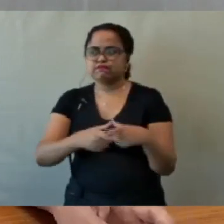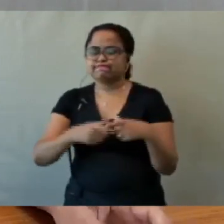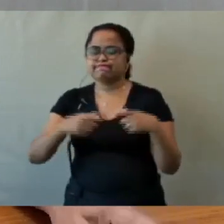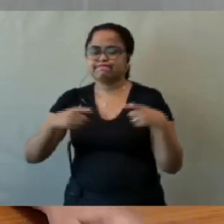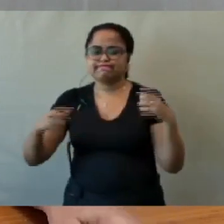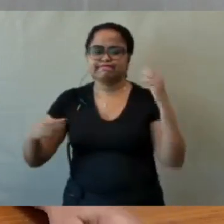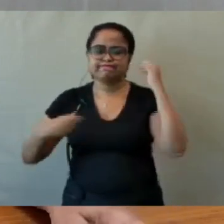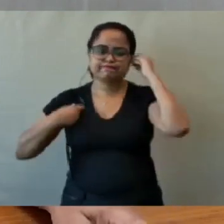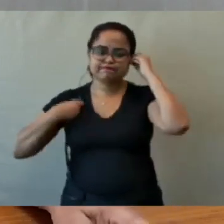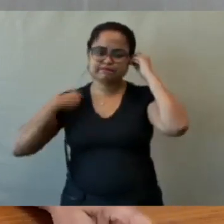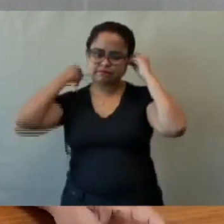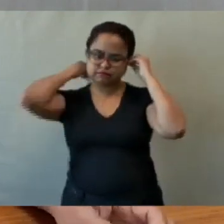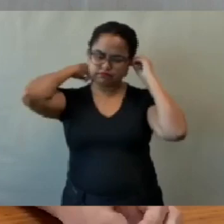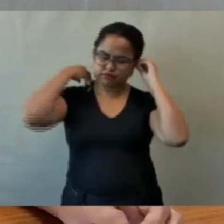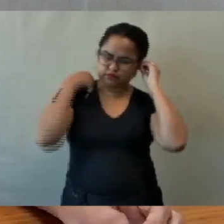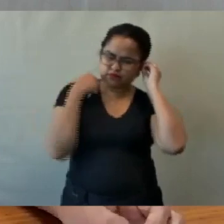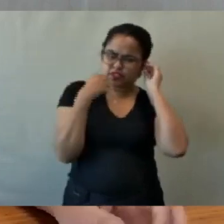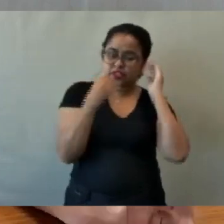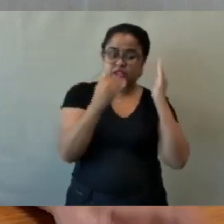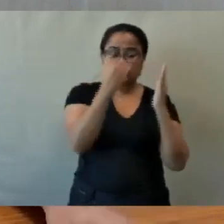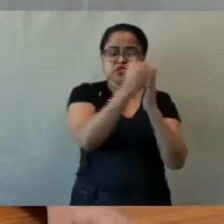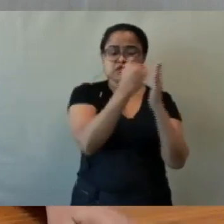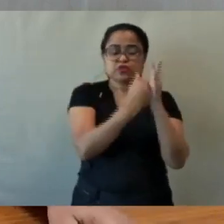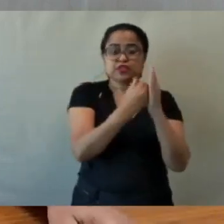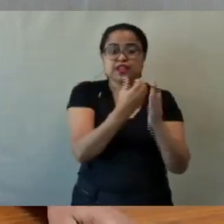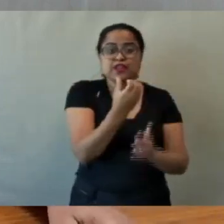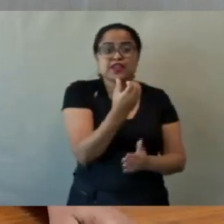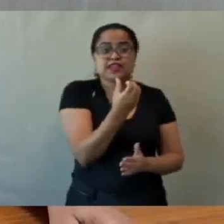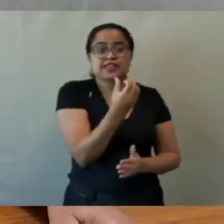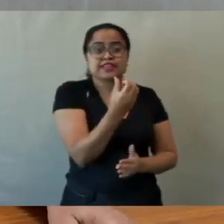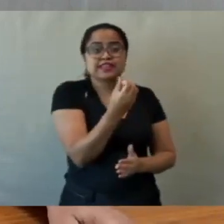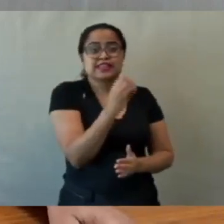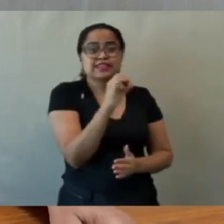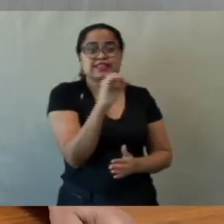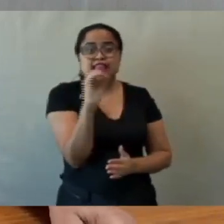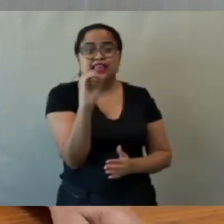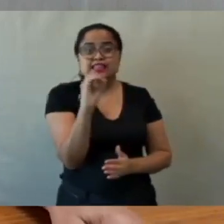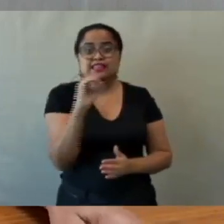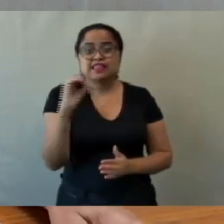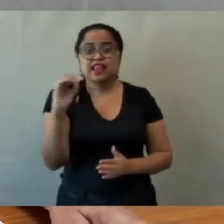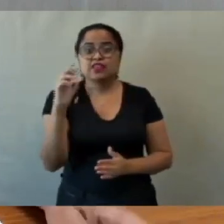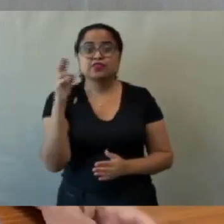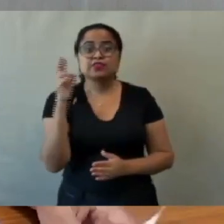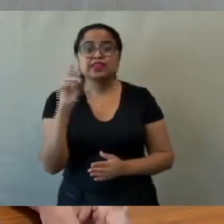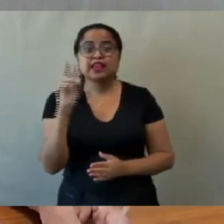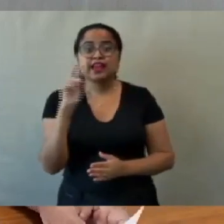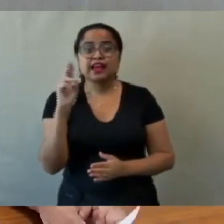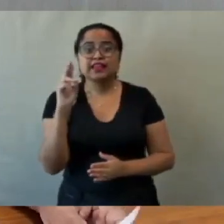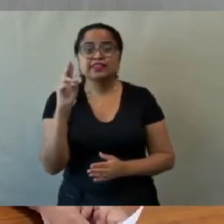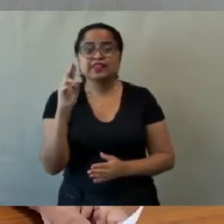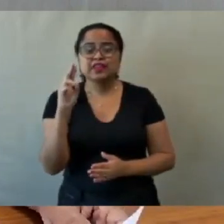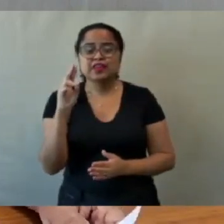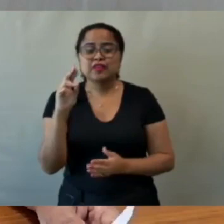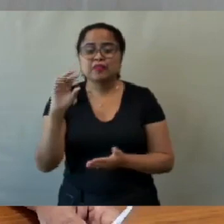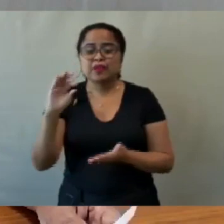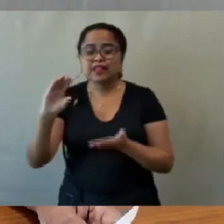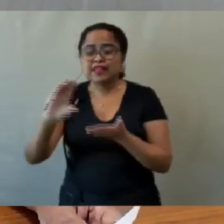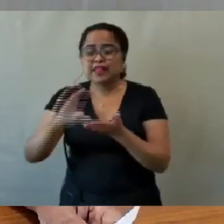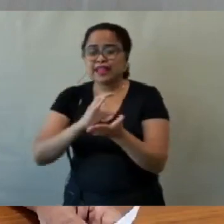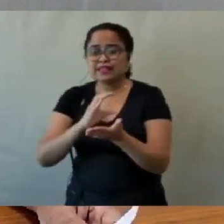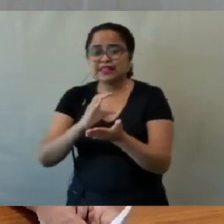houve desconto de R$600 para quem ganha 1.000 e pouquinho. Será que esse pessoal